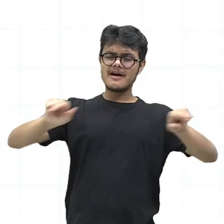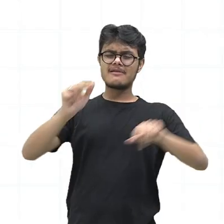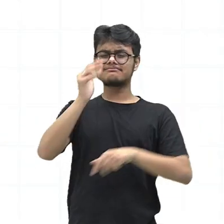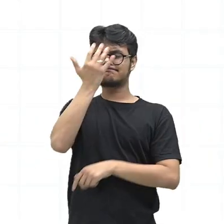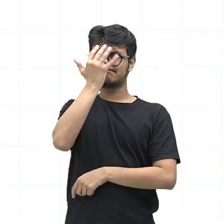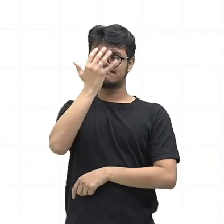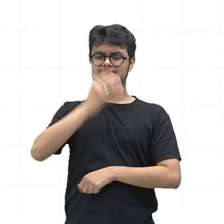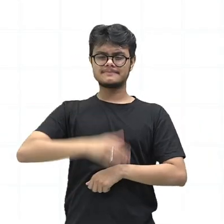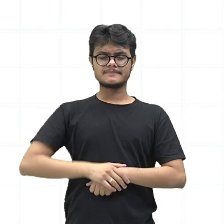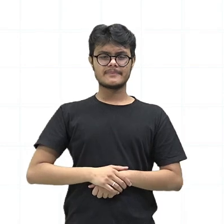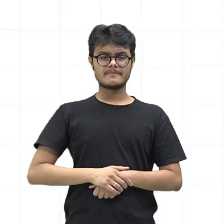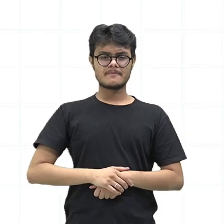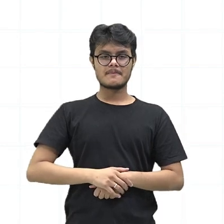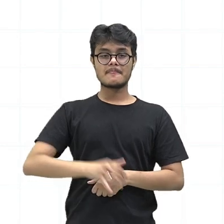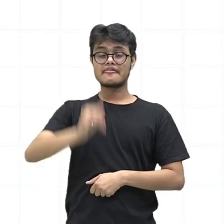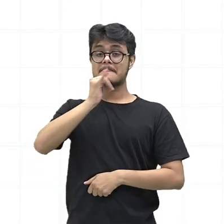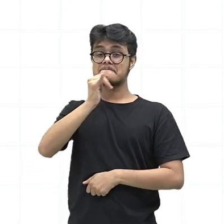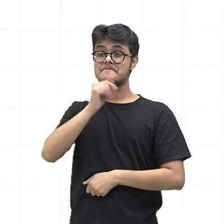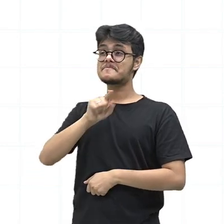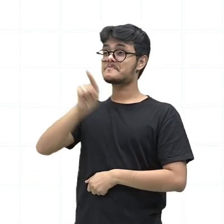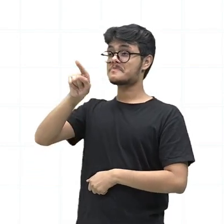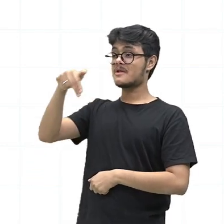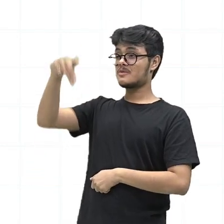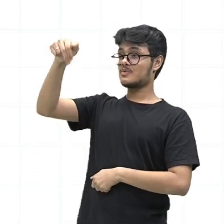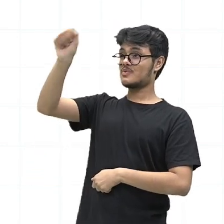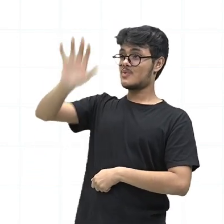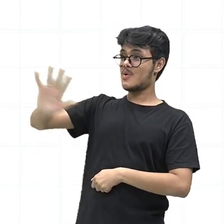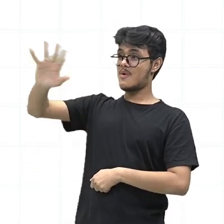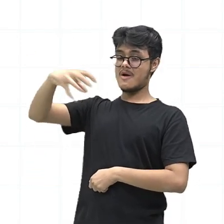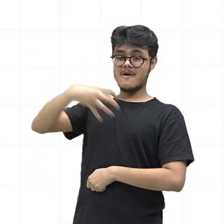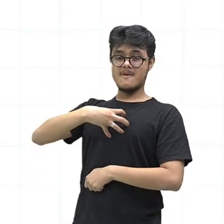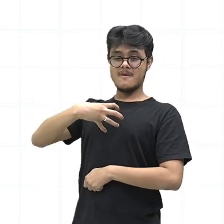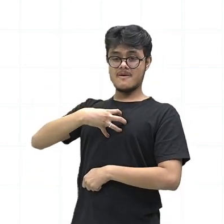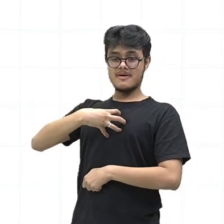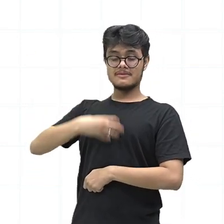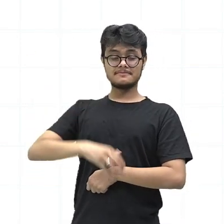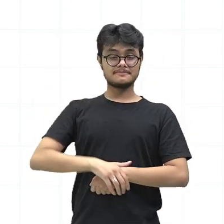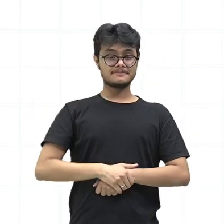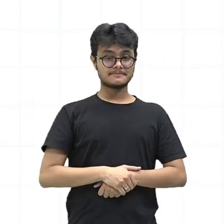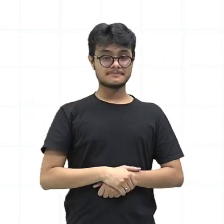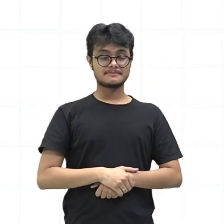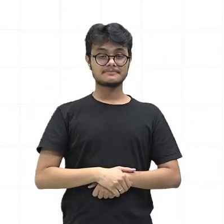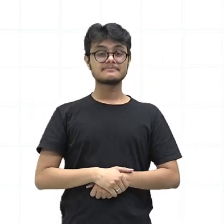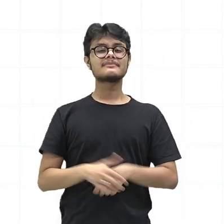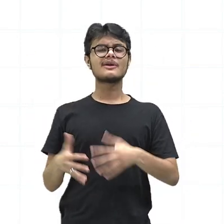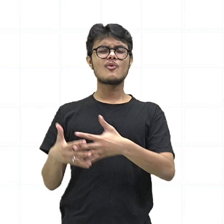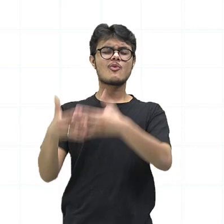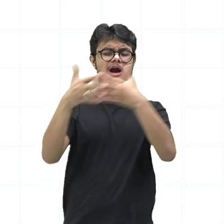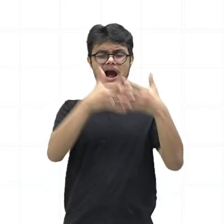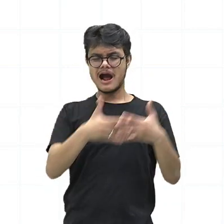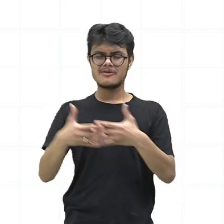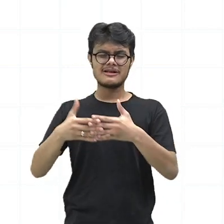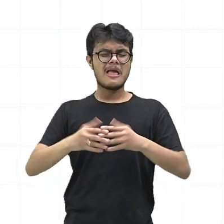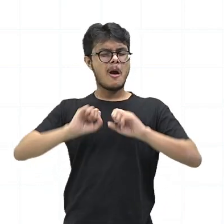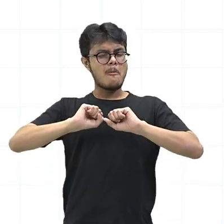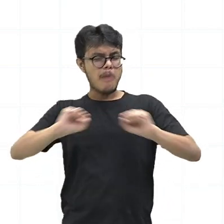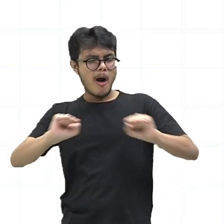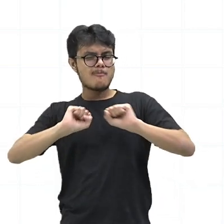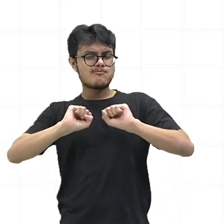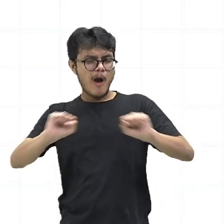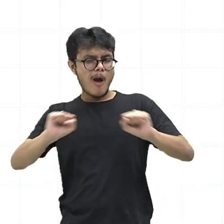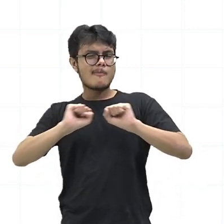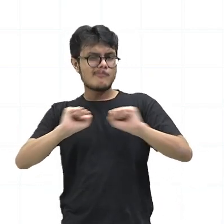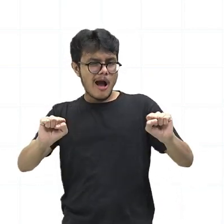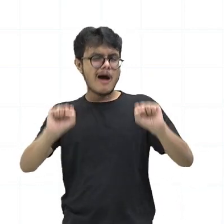né? Por exemplo, o carnaval no Nordeste, na Bahia. Na Bahia são famosos os trios elétricos e os afoxés